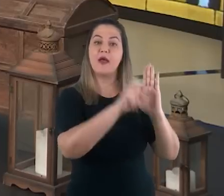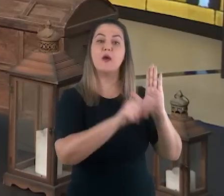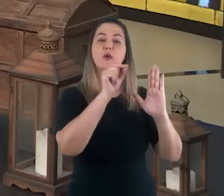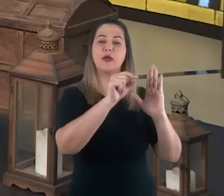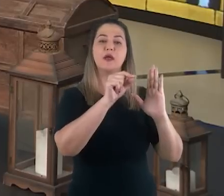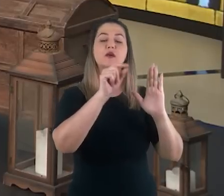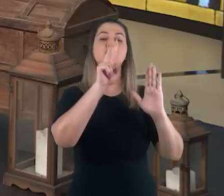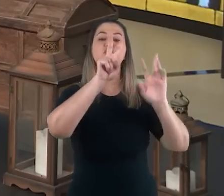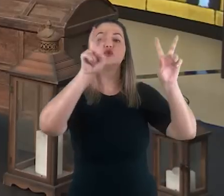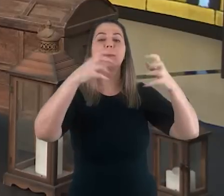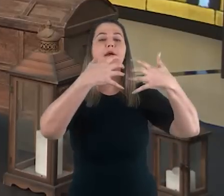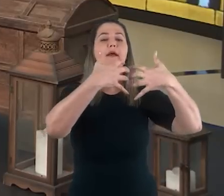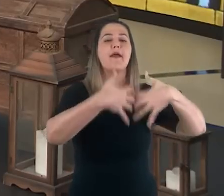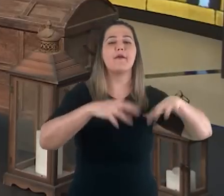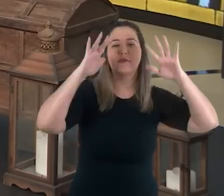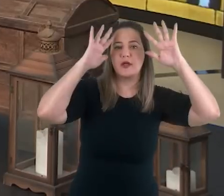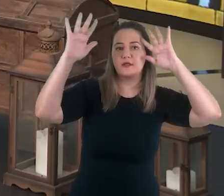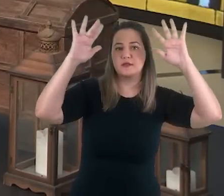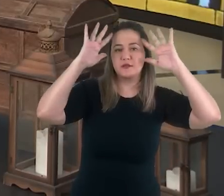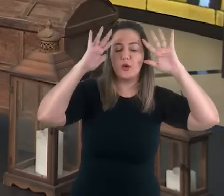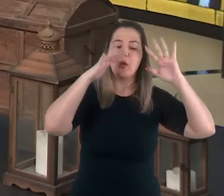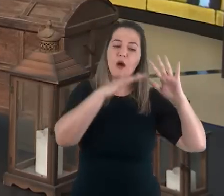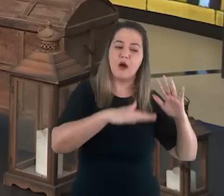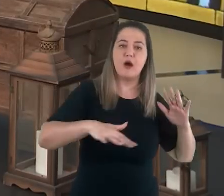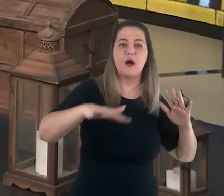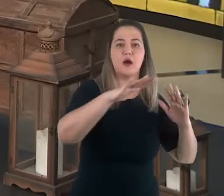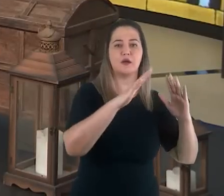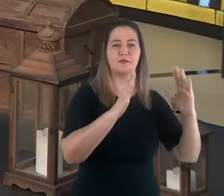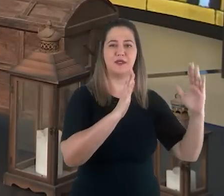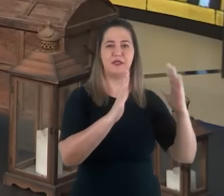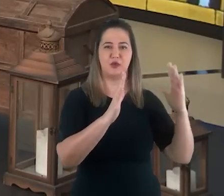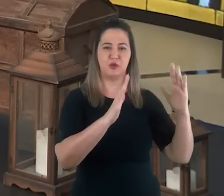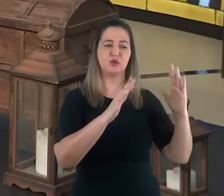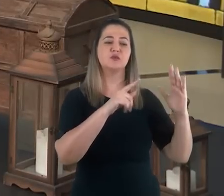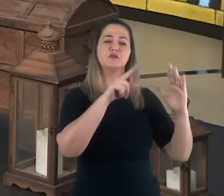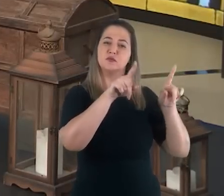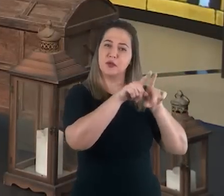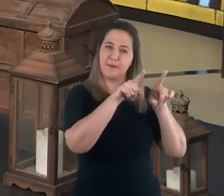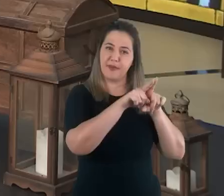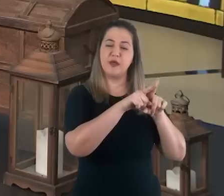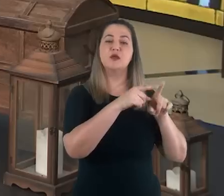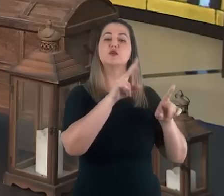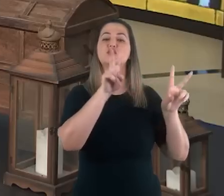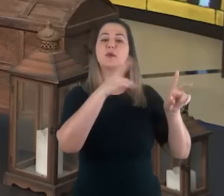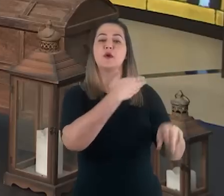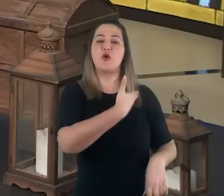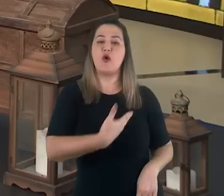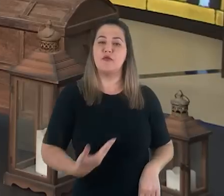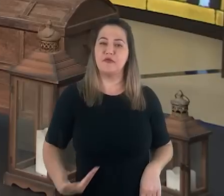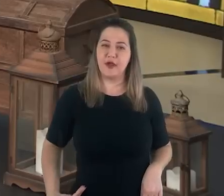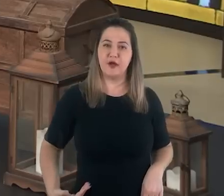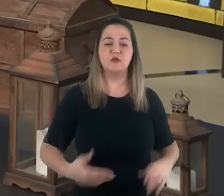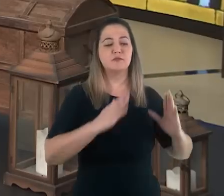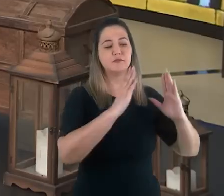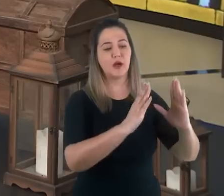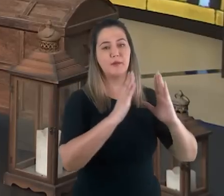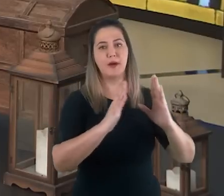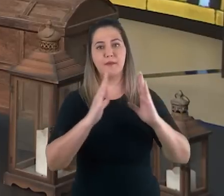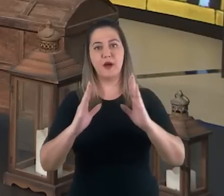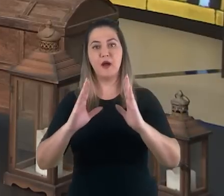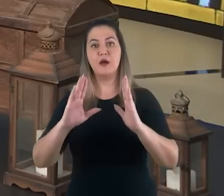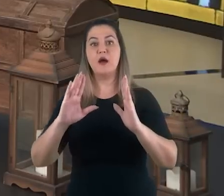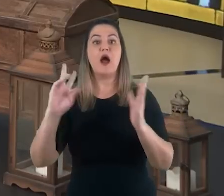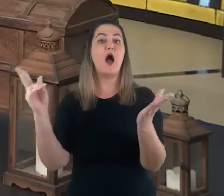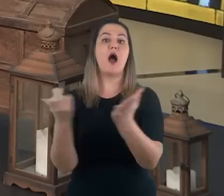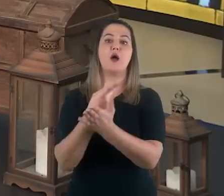Oriente Próximo, dos reinos sucessivos nos quais ele se encaixa perfeitamente. Ou seja, o cenário de Daniel está